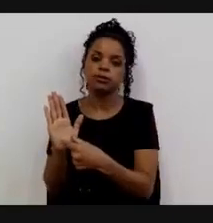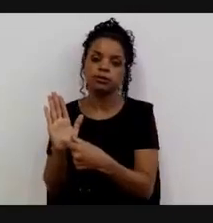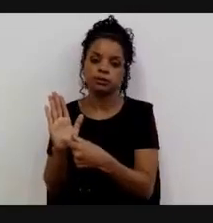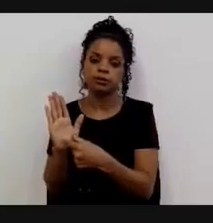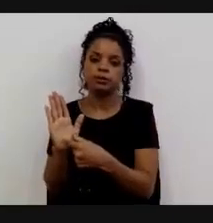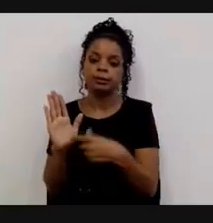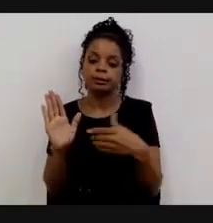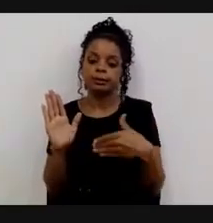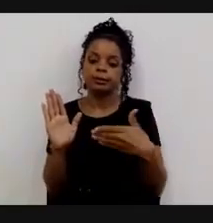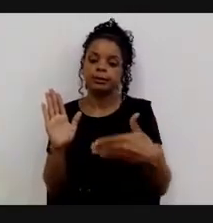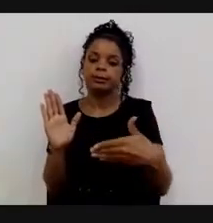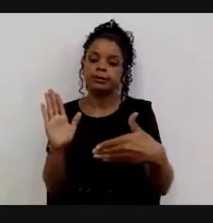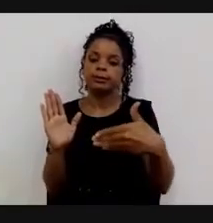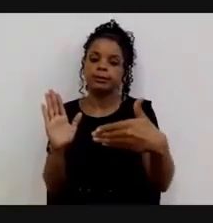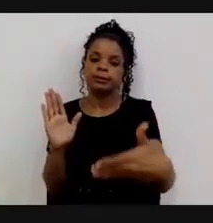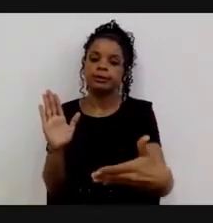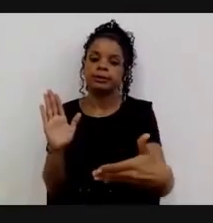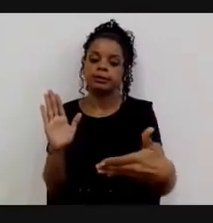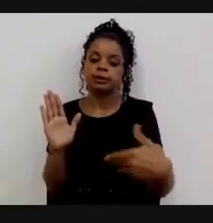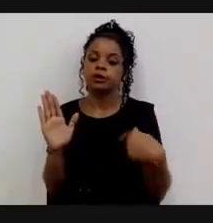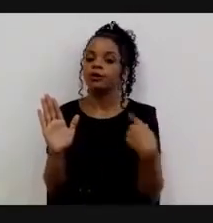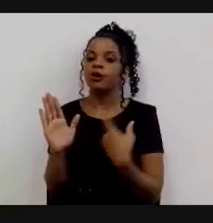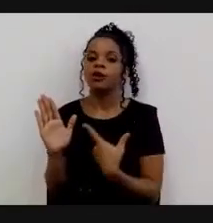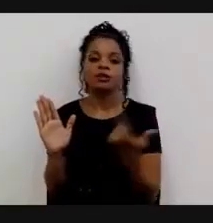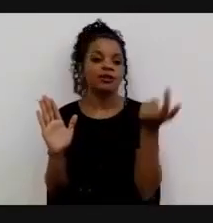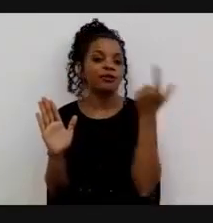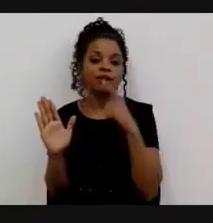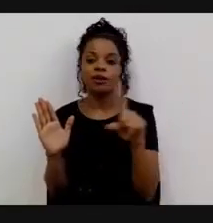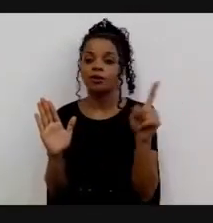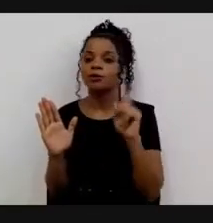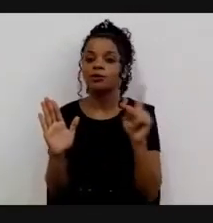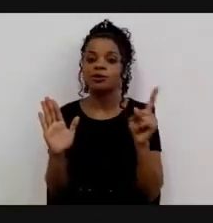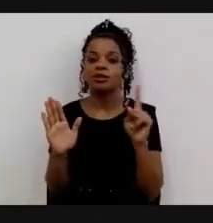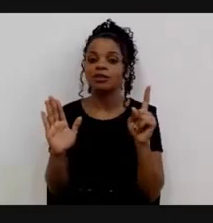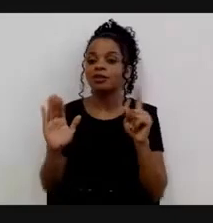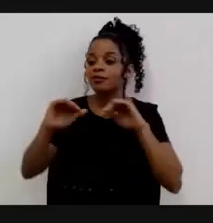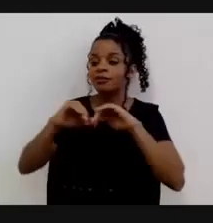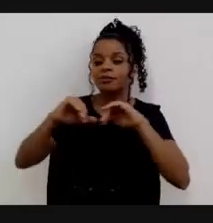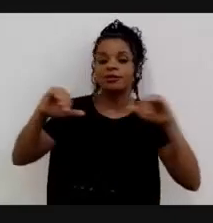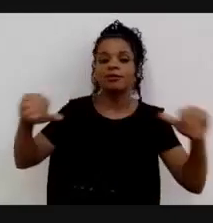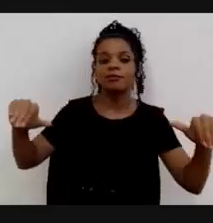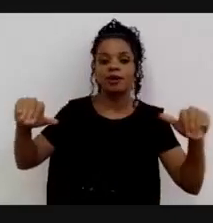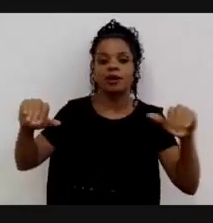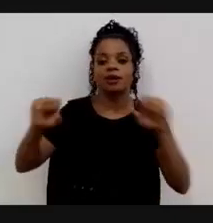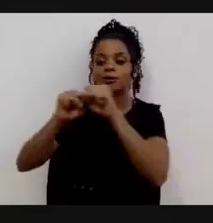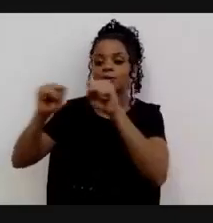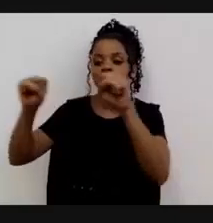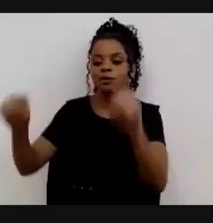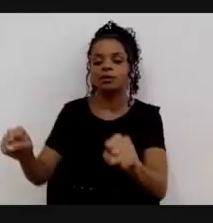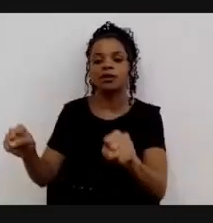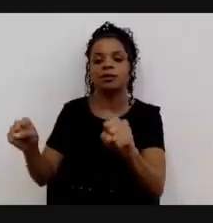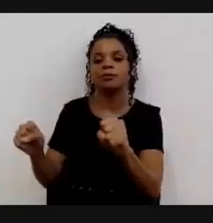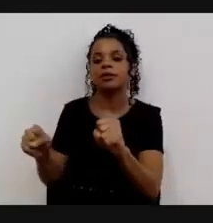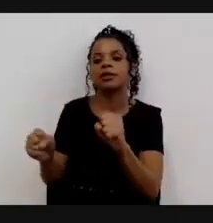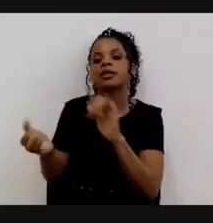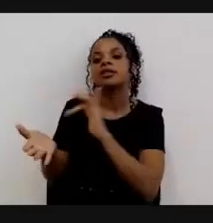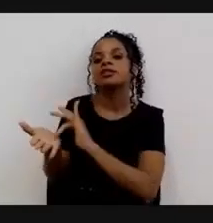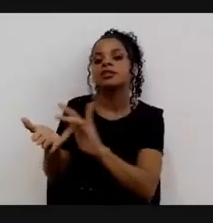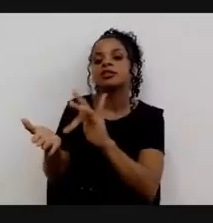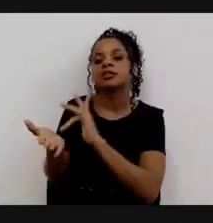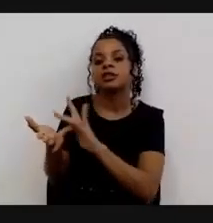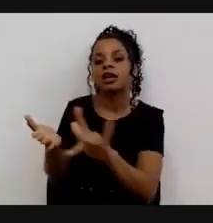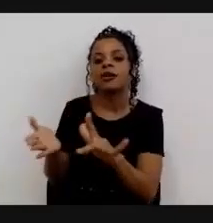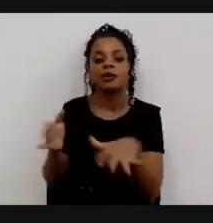vez mais difícil para nós distinguirmos entre um sistema cibernético digital interagindo conosco e o